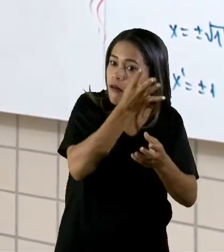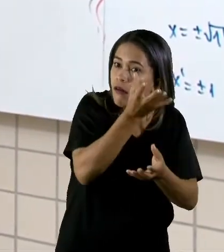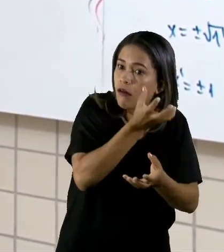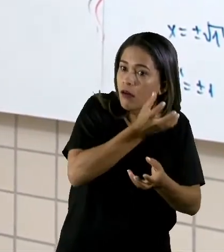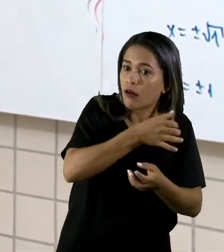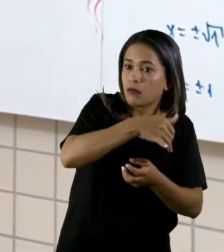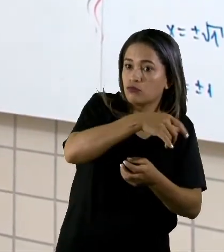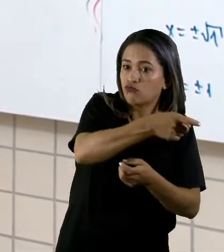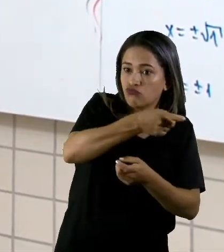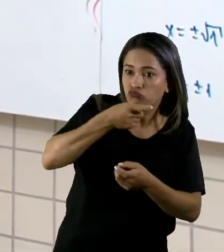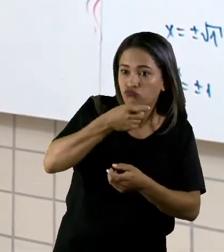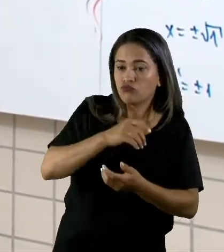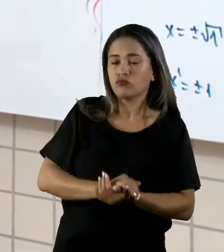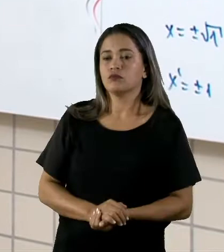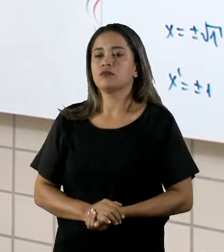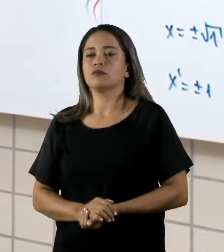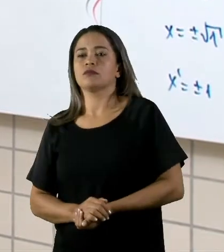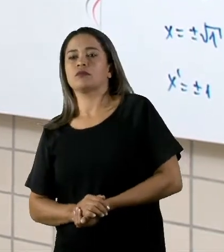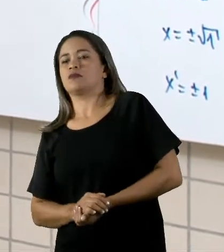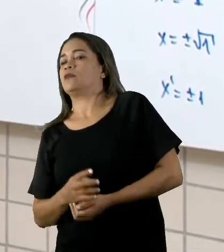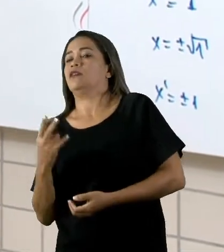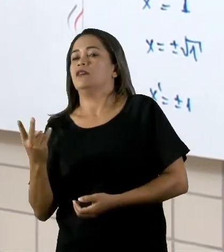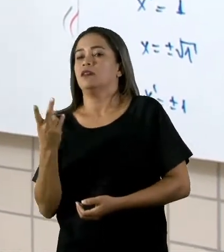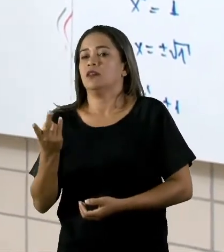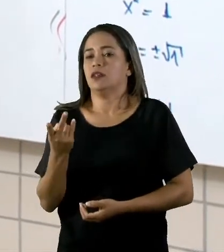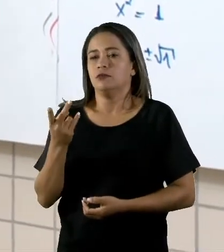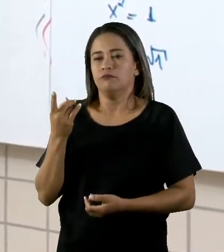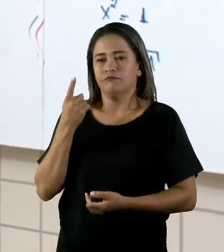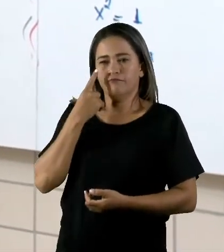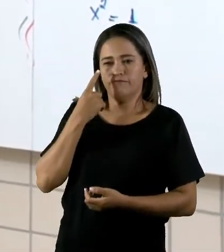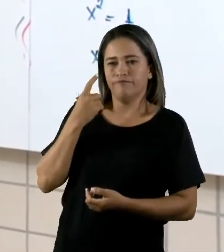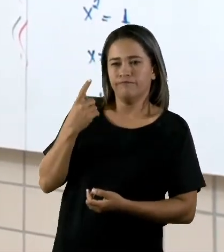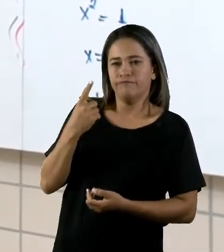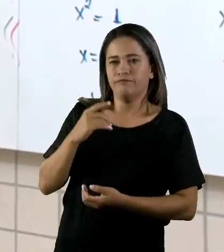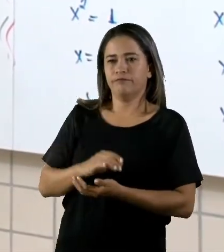que agora? Me valer dessa informação de x ao quadrado é